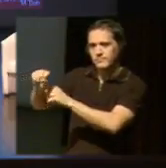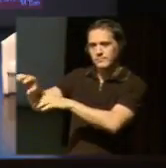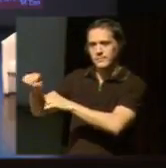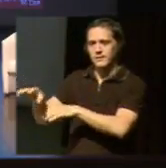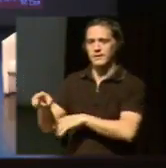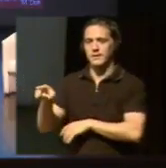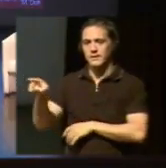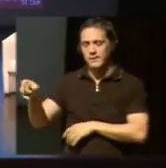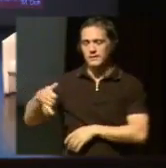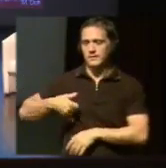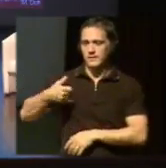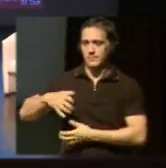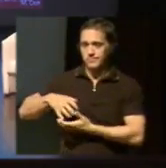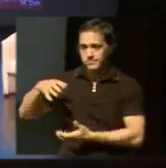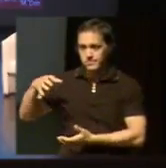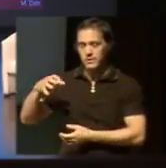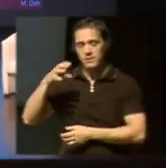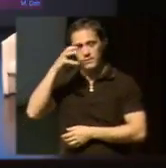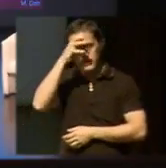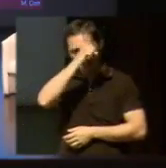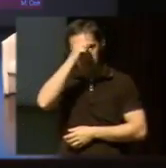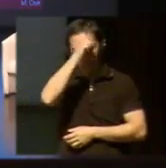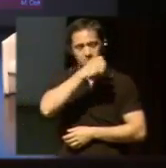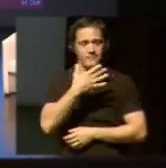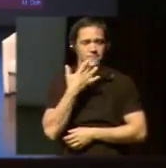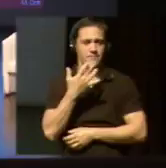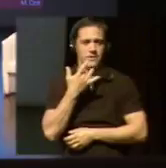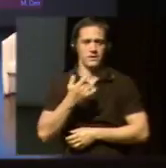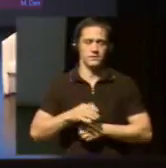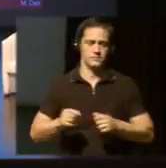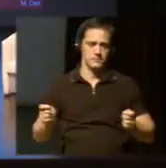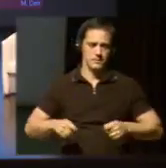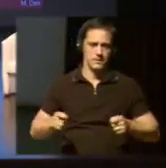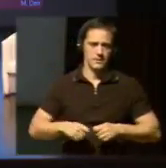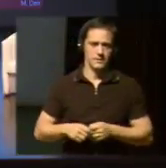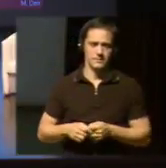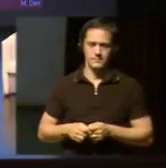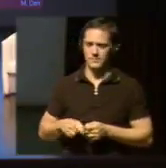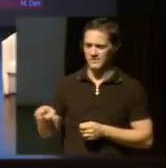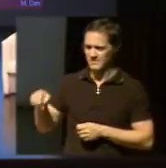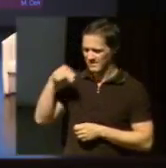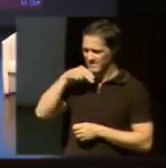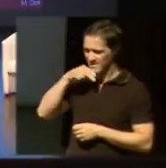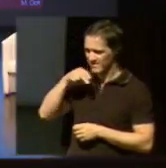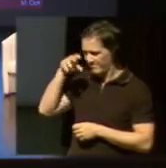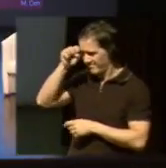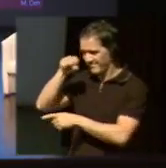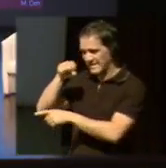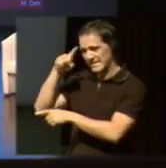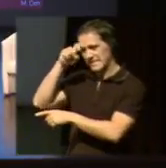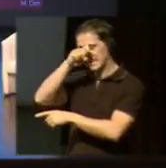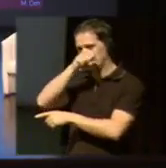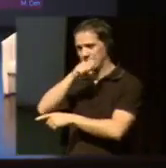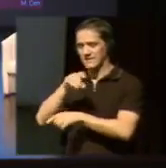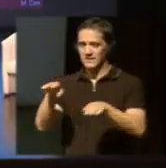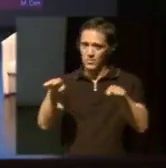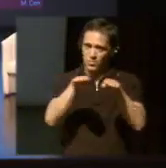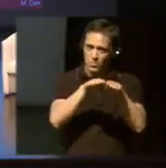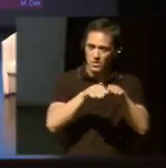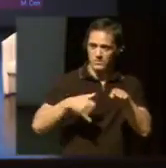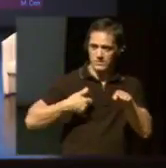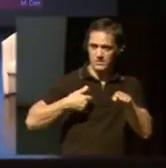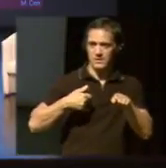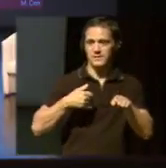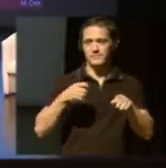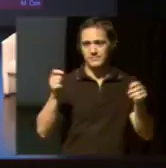idade aprendem com mais facilidade se fosse para do que se tivessem que aprender com os netos. Resumindo, esse projeto